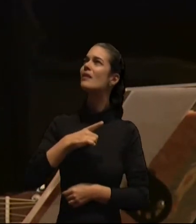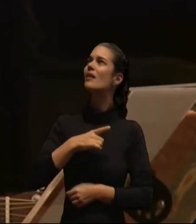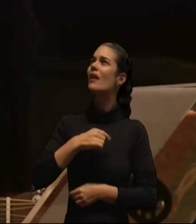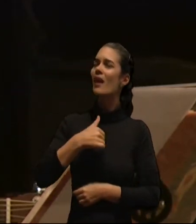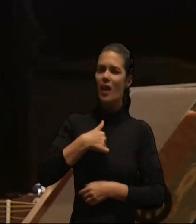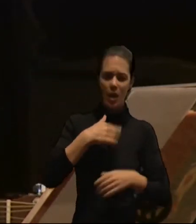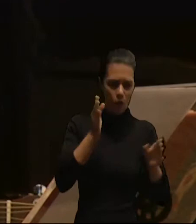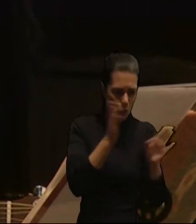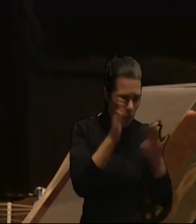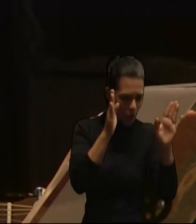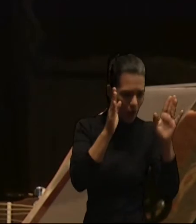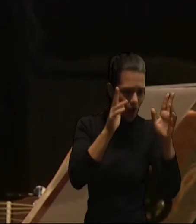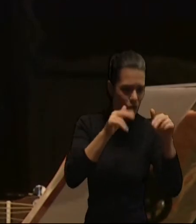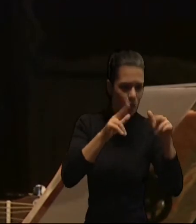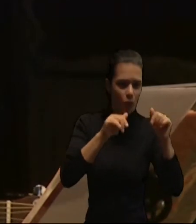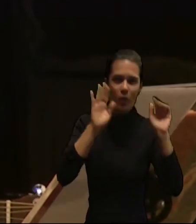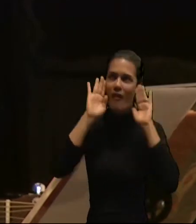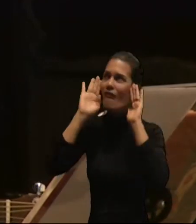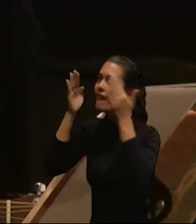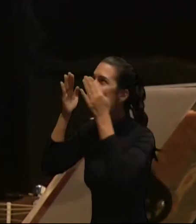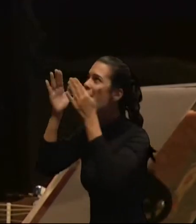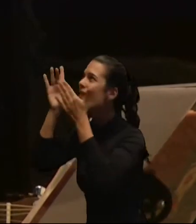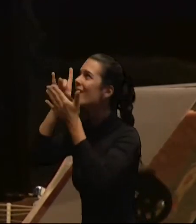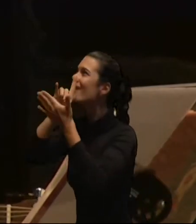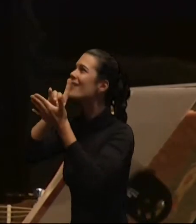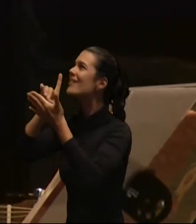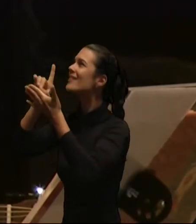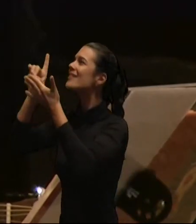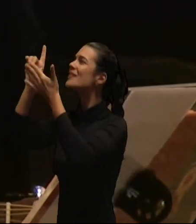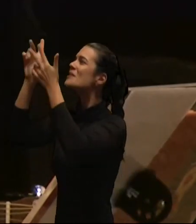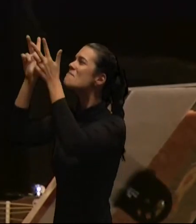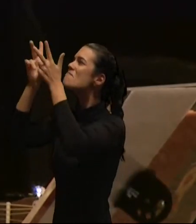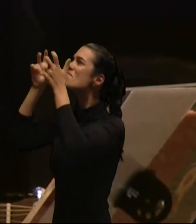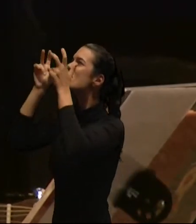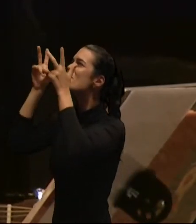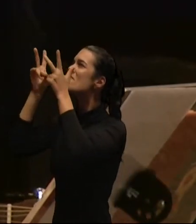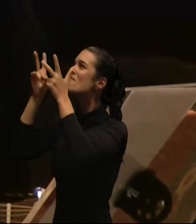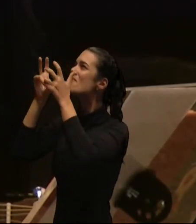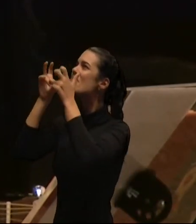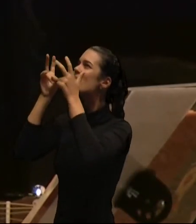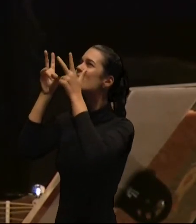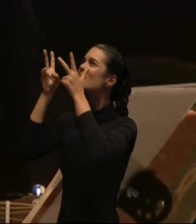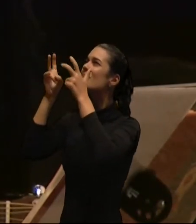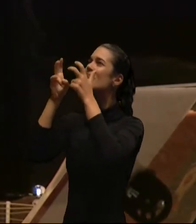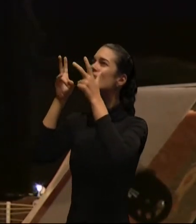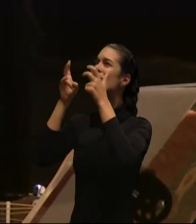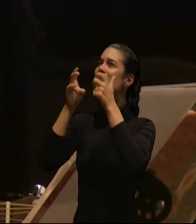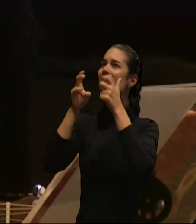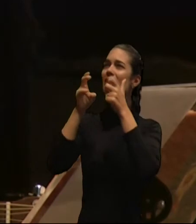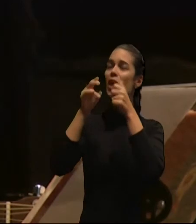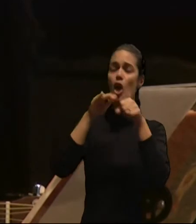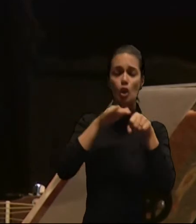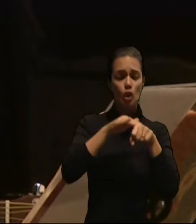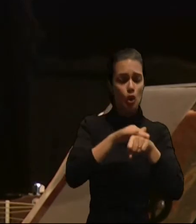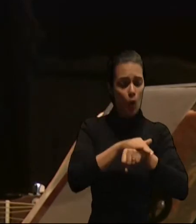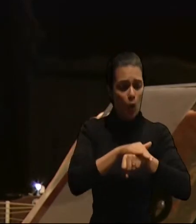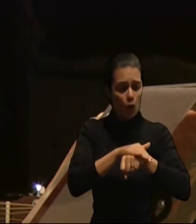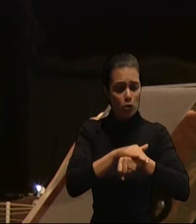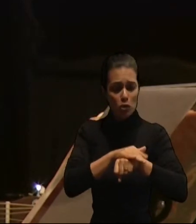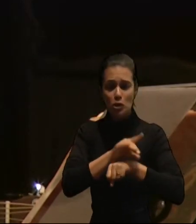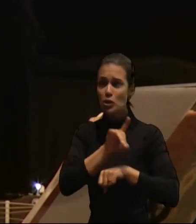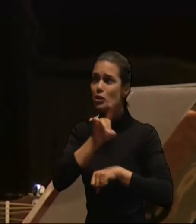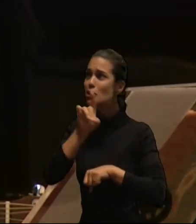do Teu ser. Se é noite ou dia, Tu